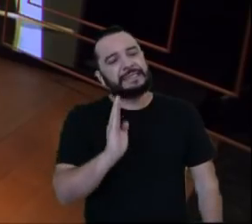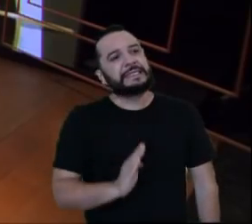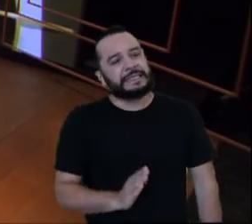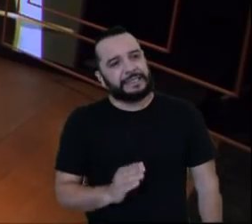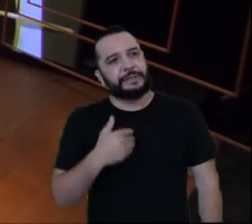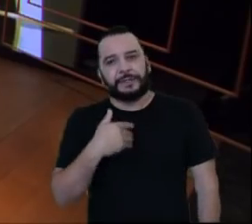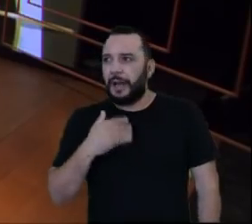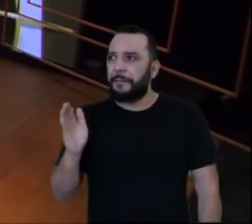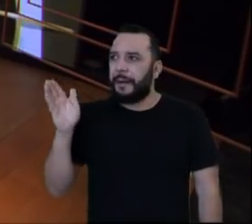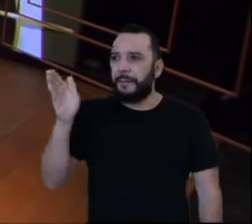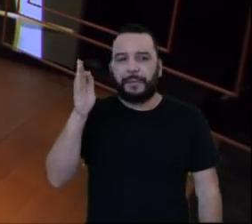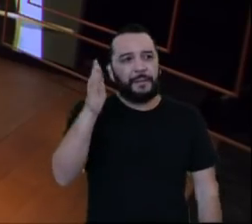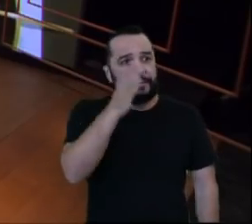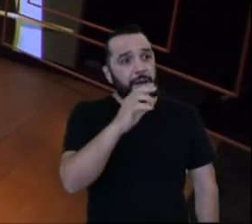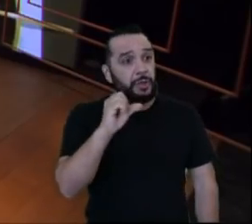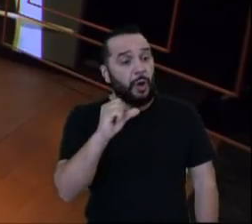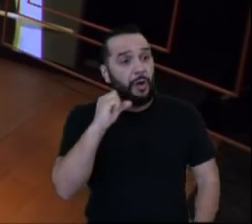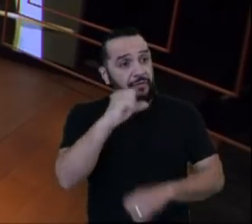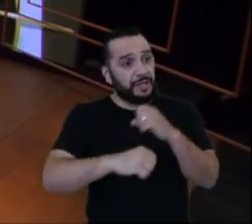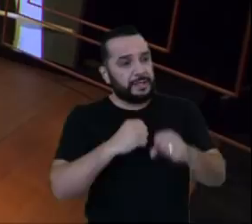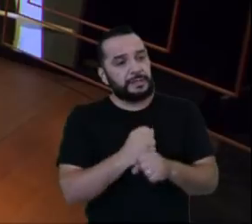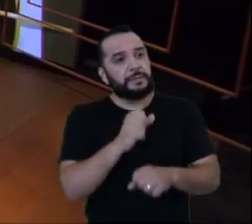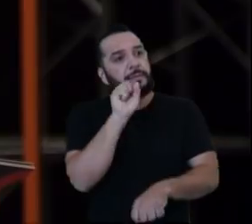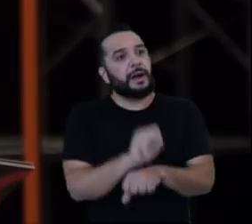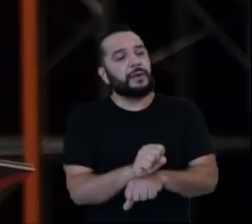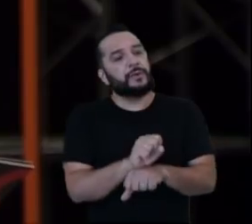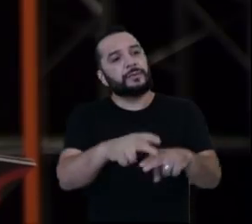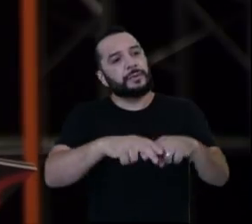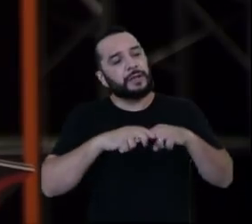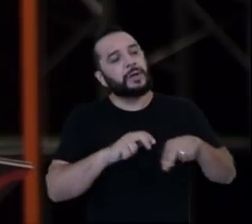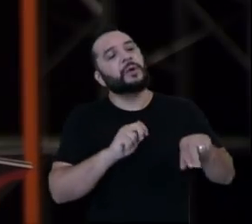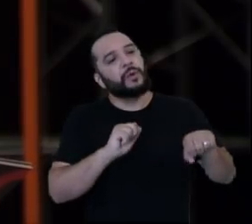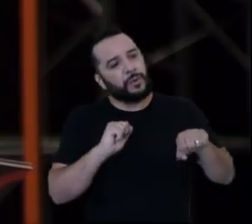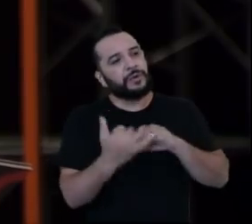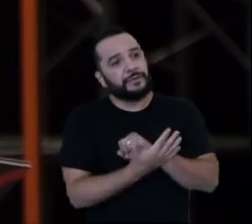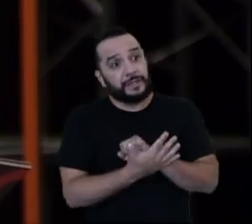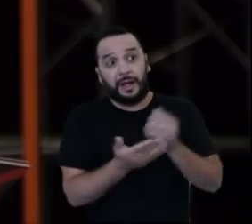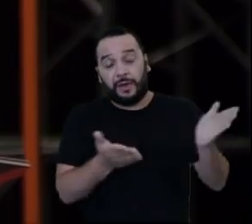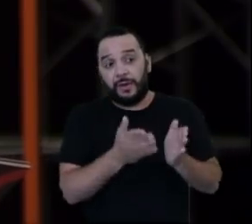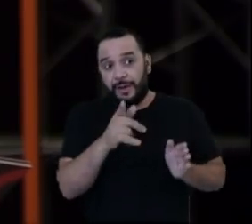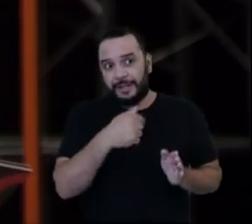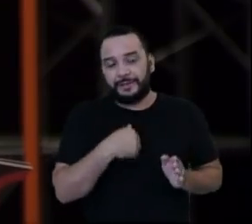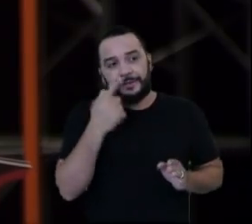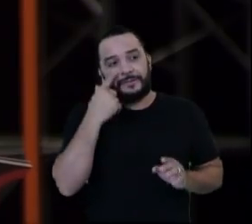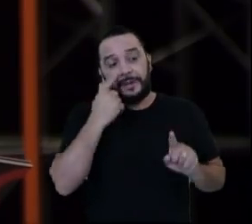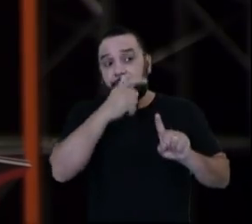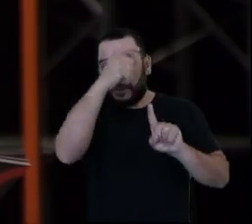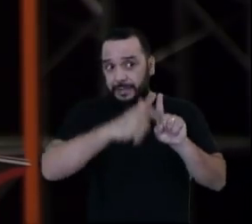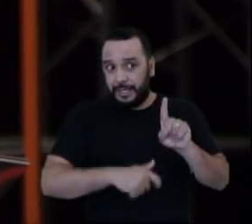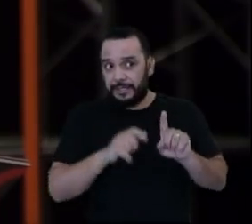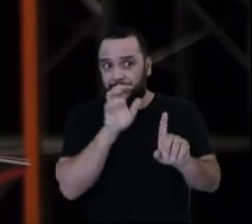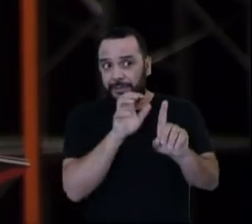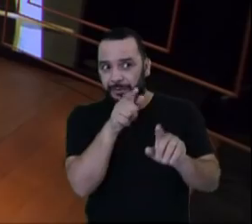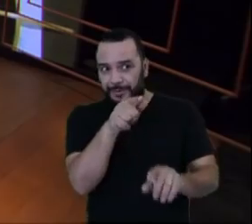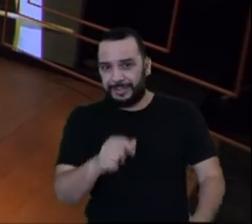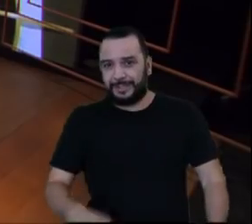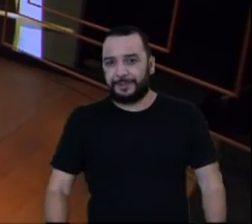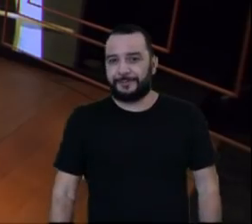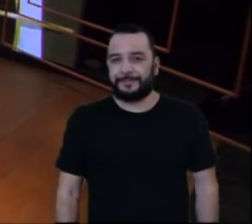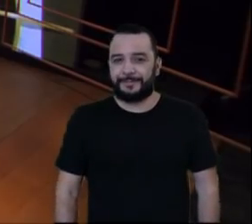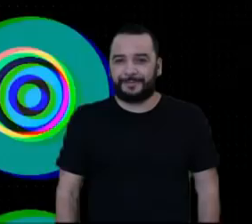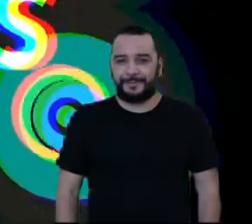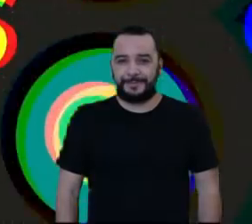eu tenho certeza que essa peça ajudou muito a mamãe nesse momento, como ajudou a muitas pessoas nesse momento. Então, eu me